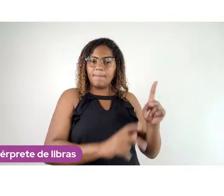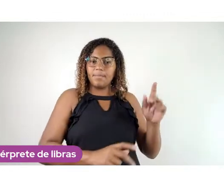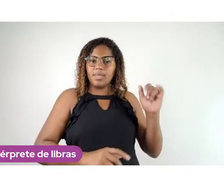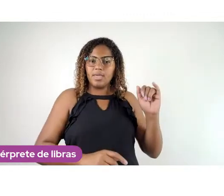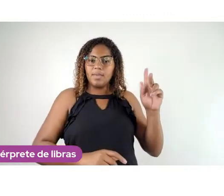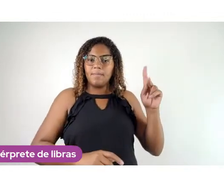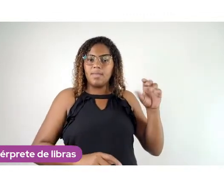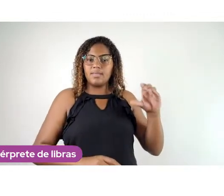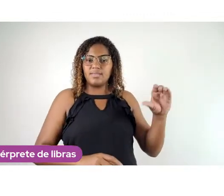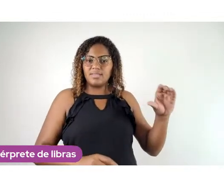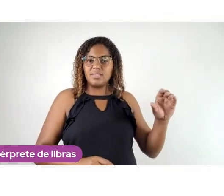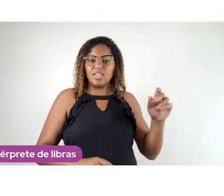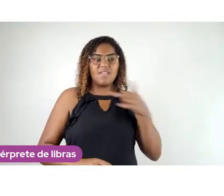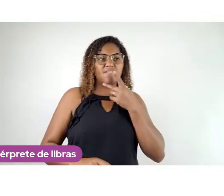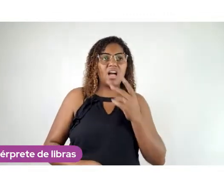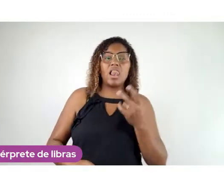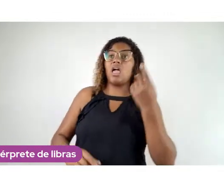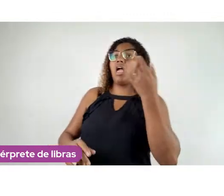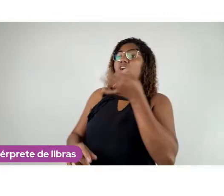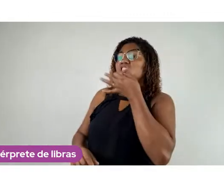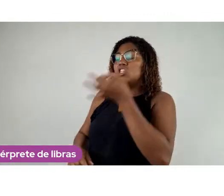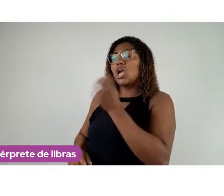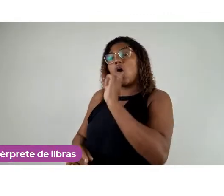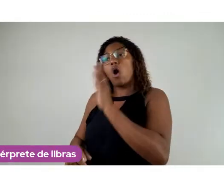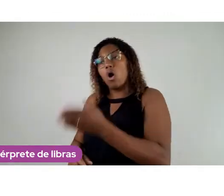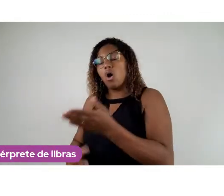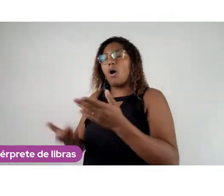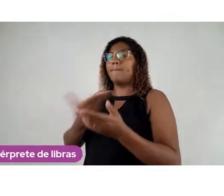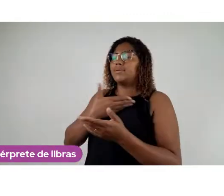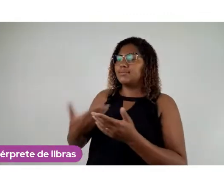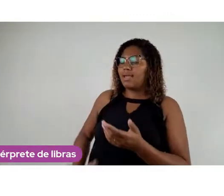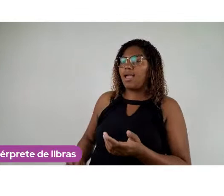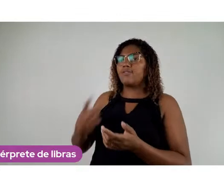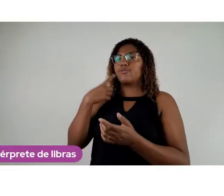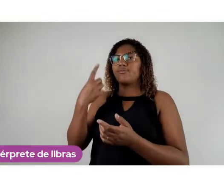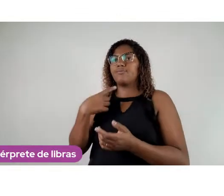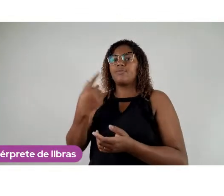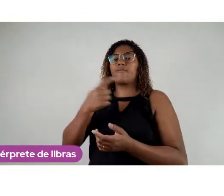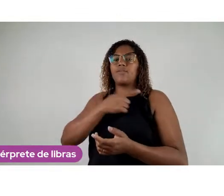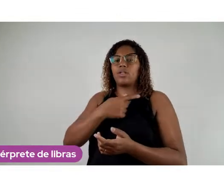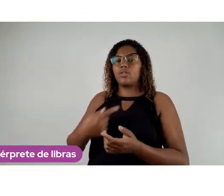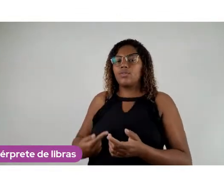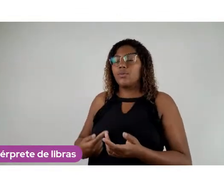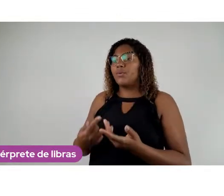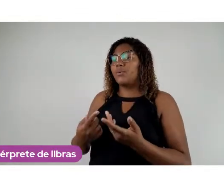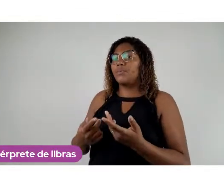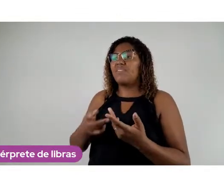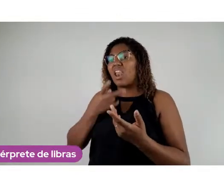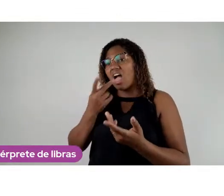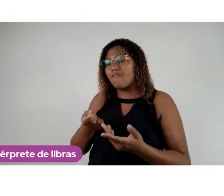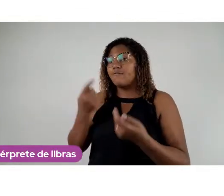olha, governos, né, governadores, presidentes, primeiros ministros, etc., ele não fala, olha,